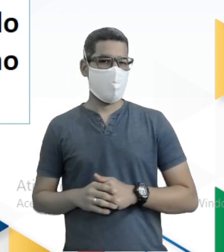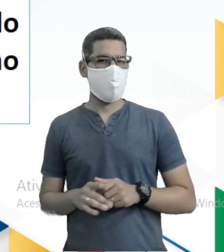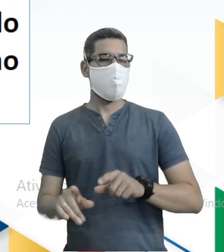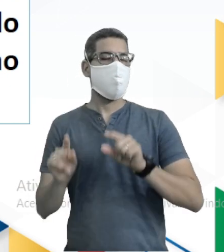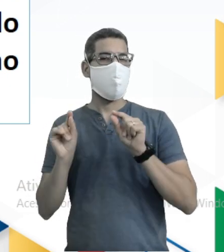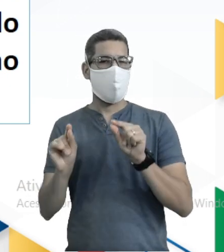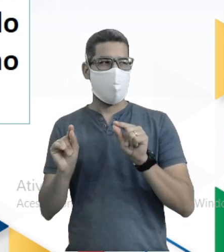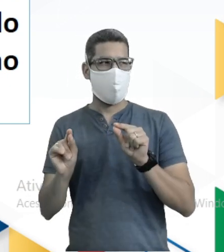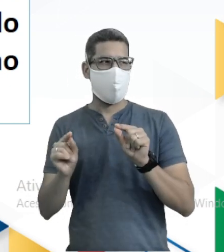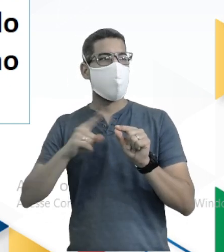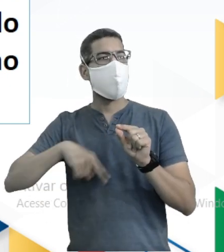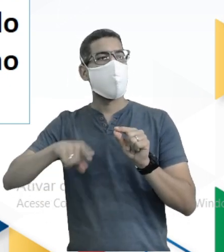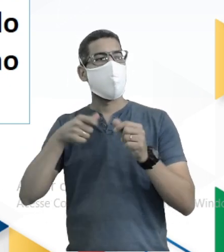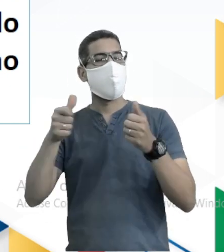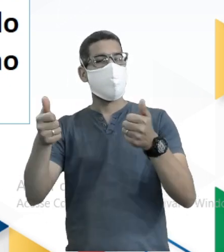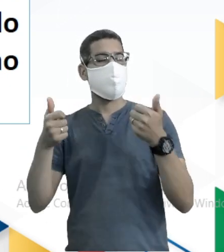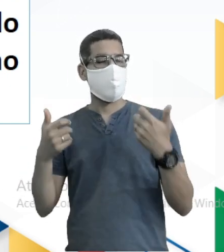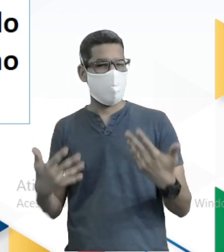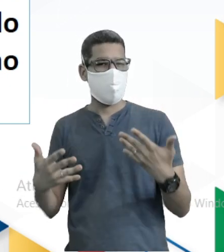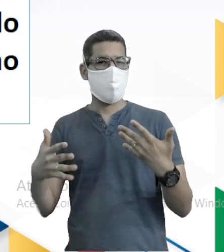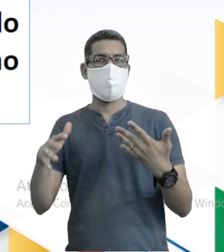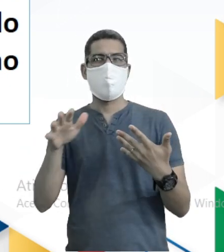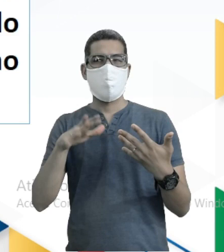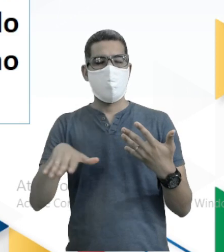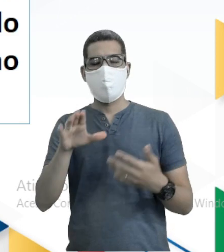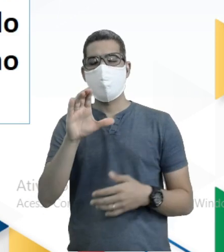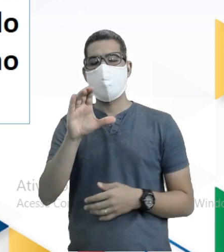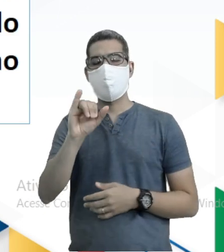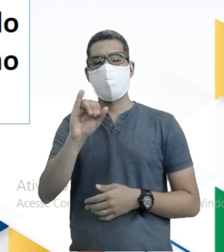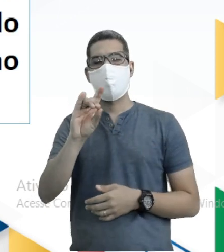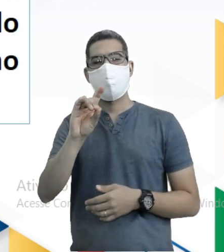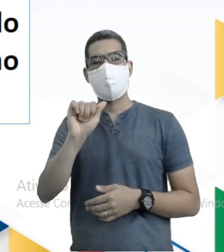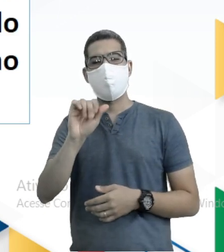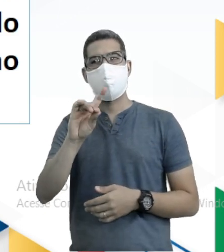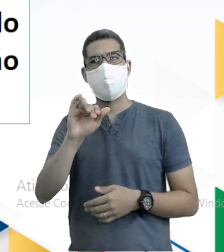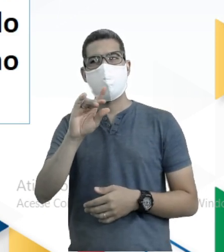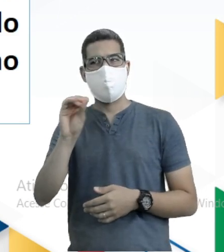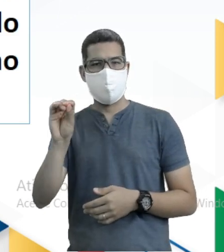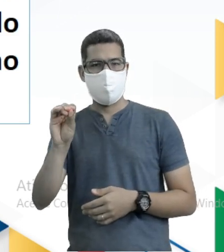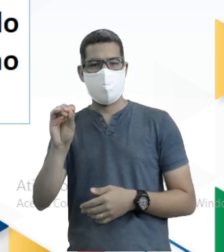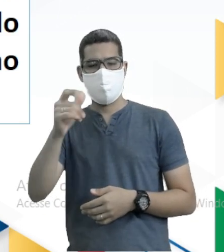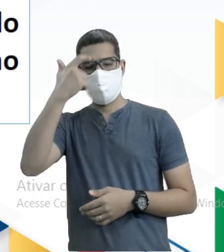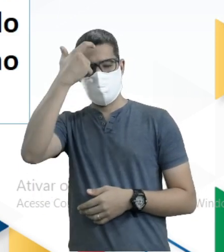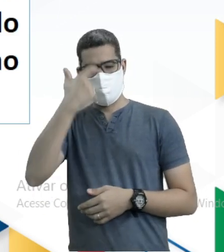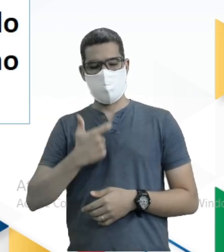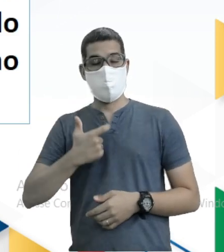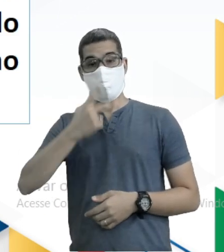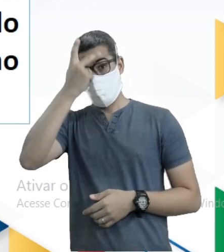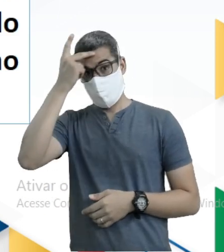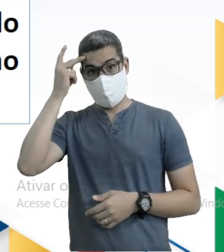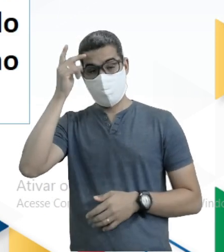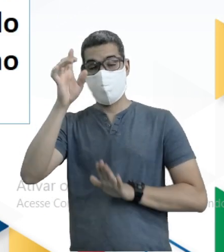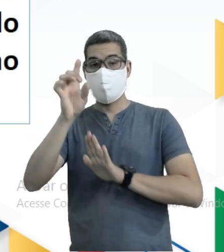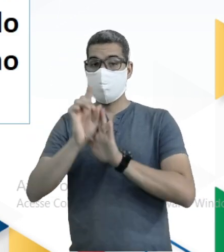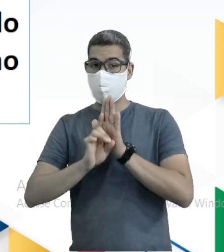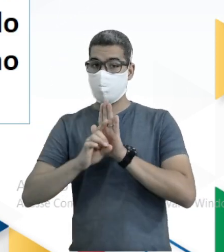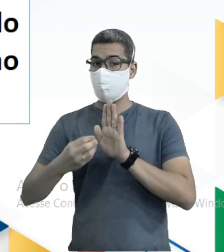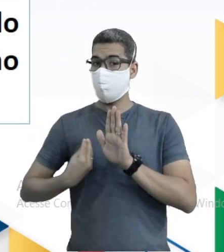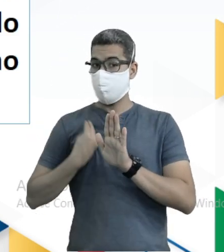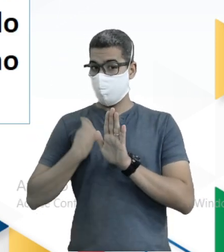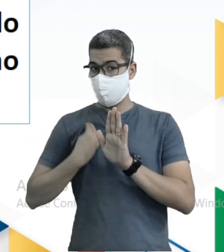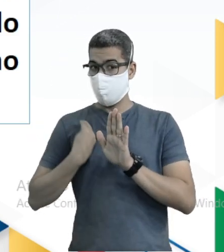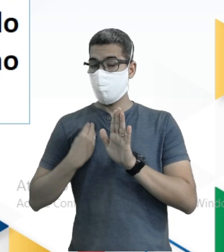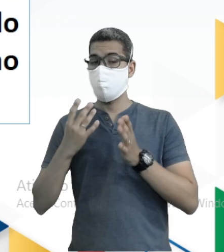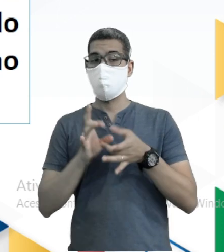como nós estamos falando em cidadania, olha essa palavra cidadão. O que é isso? Ser cidadão é ter direito à vida,